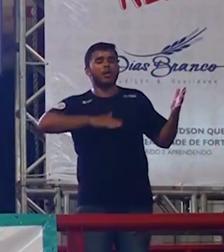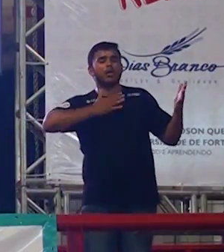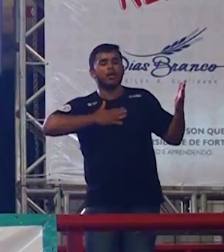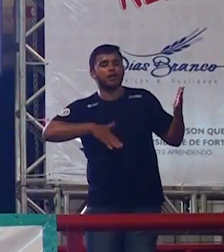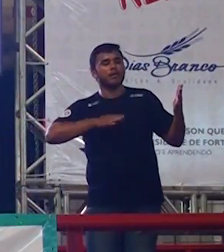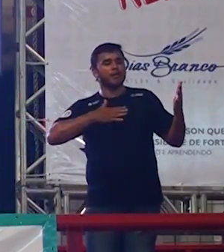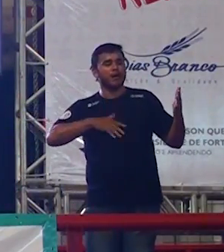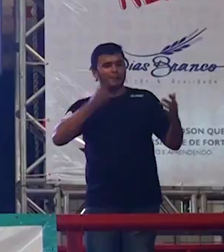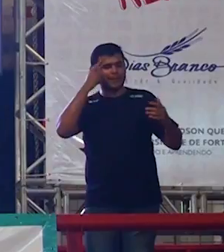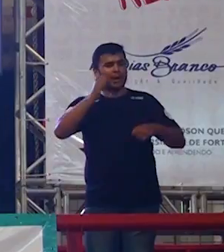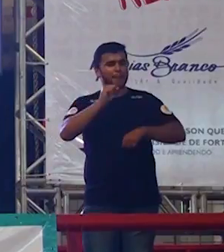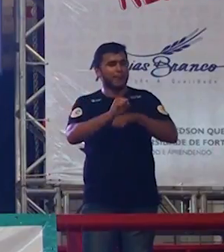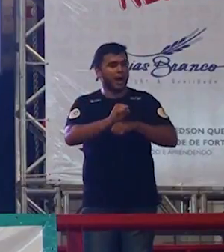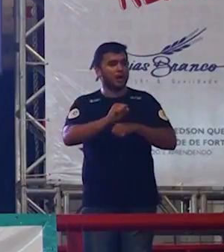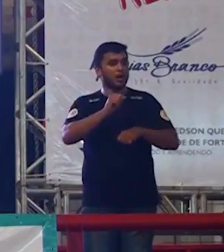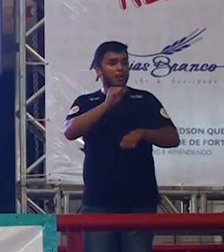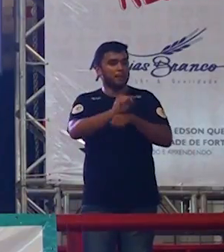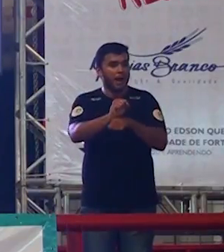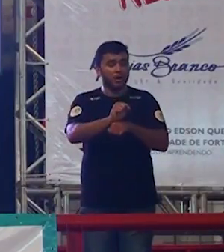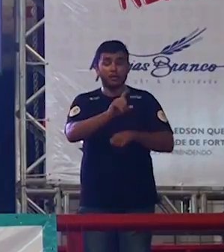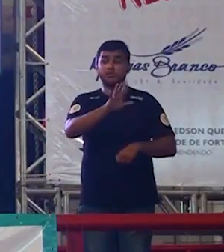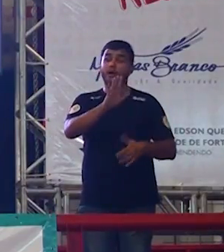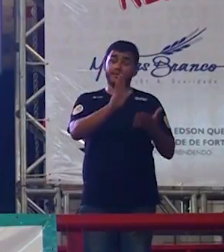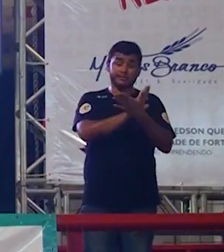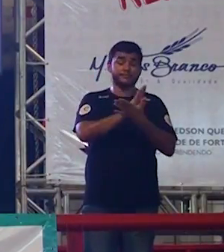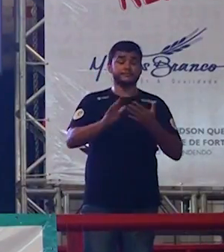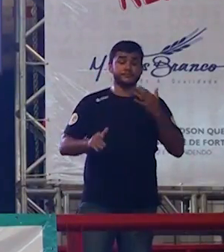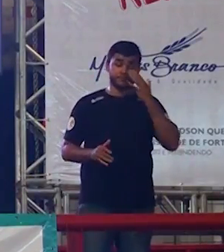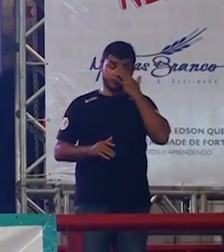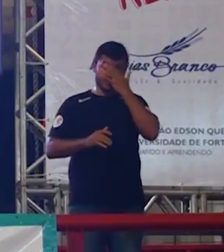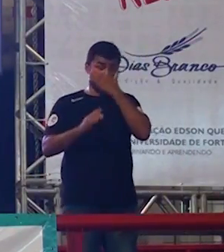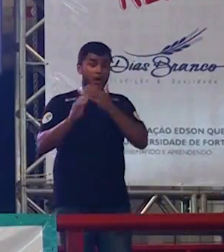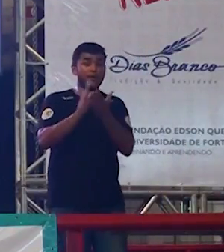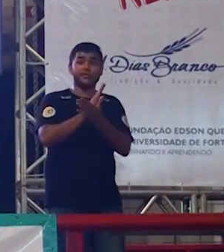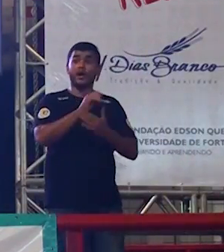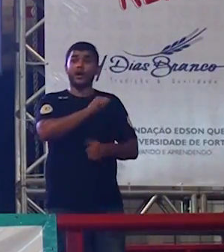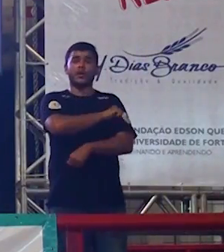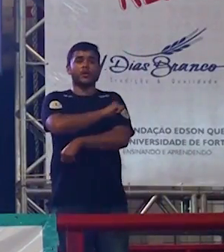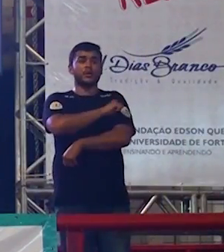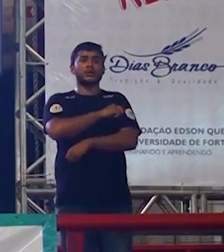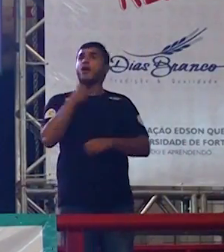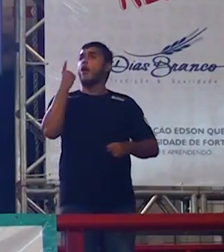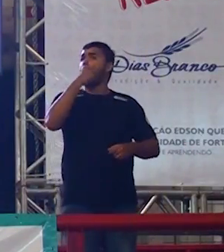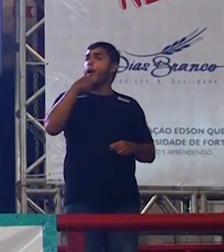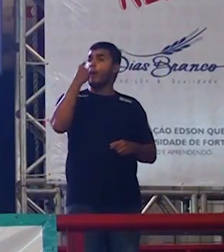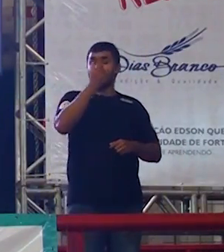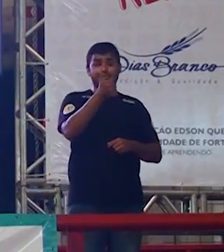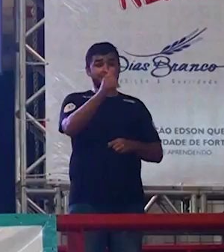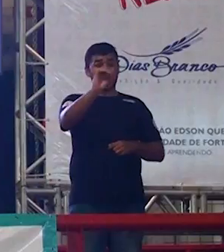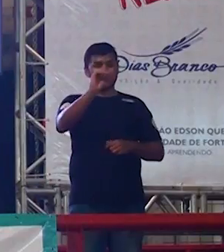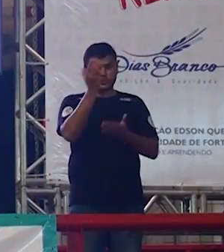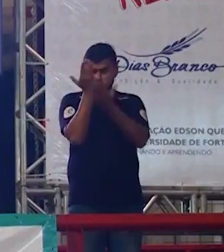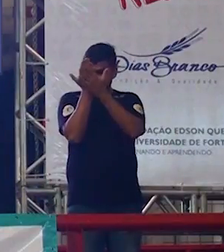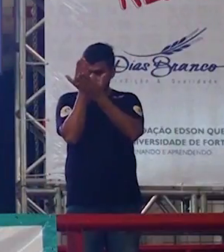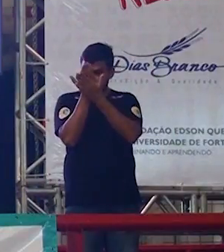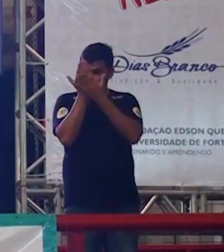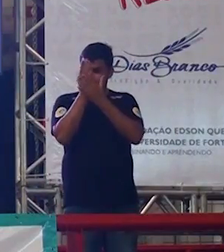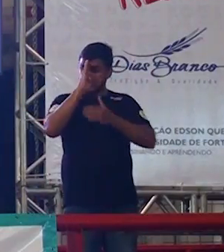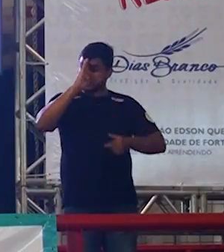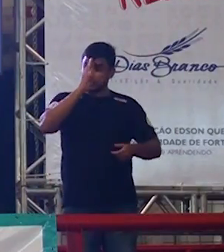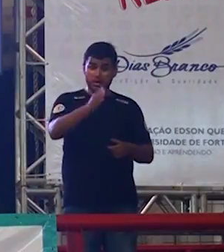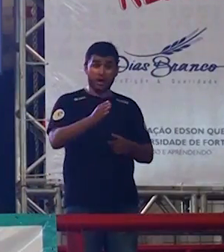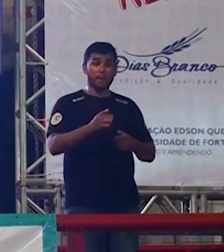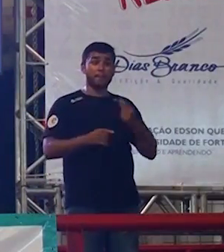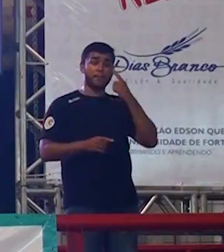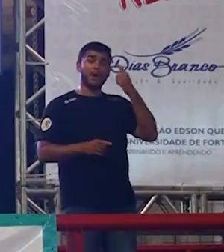períodos. Muita gente se surpreende. Por exemplo, eu já vi casos de alunos que passam 10 horas estudando, mas